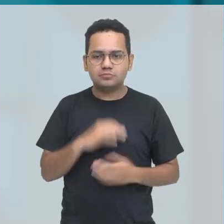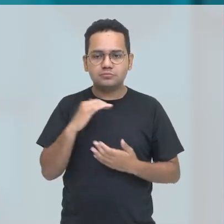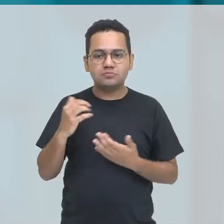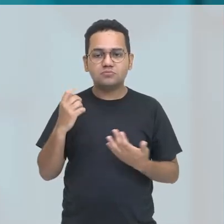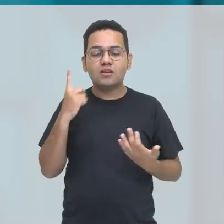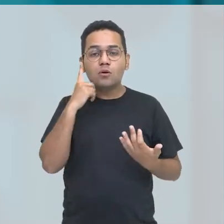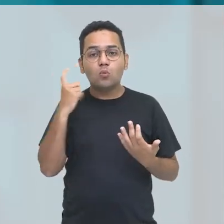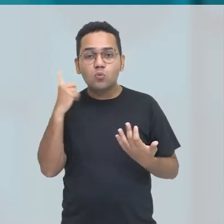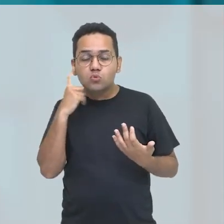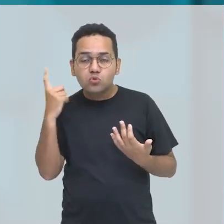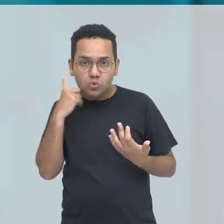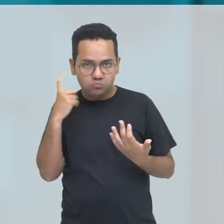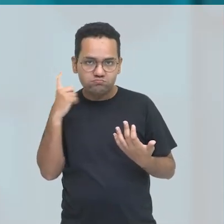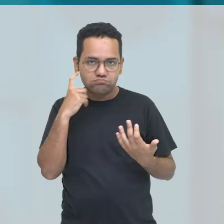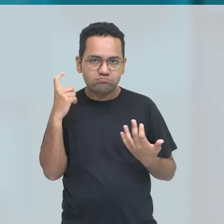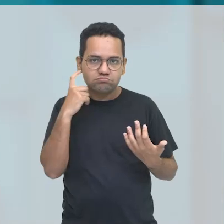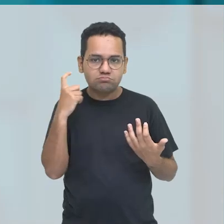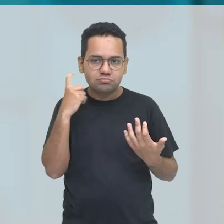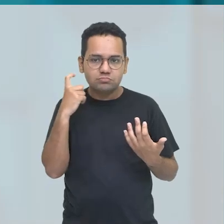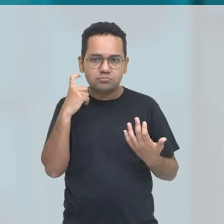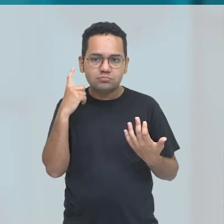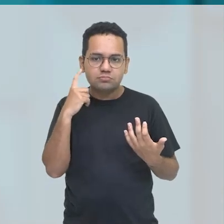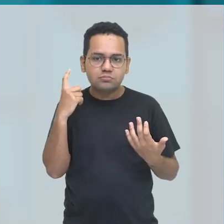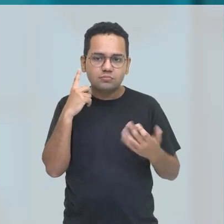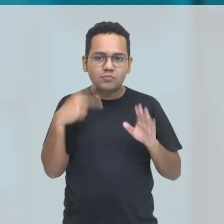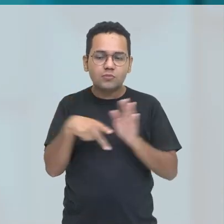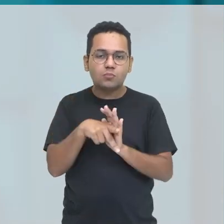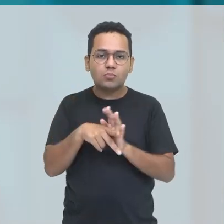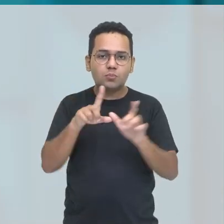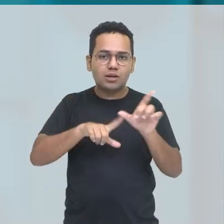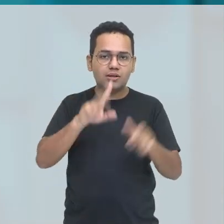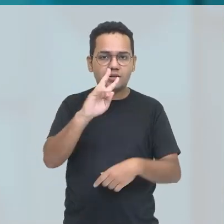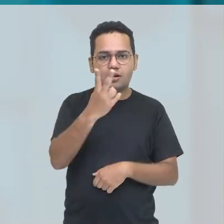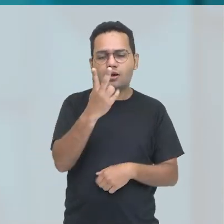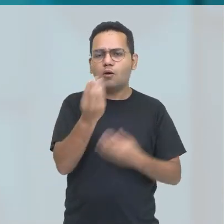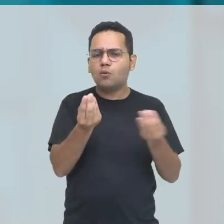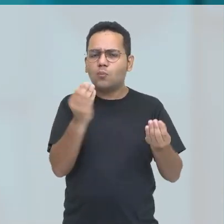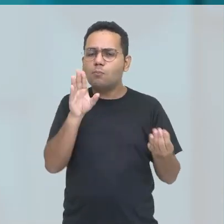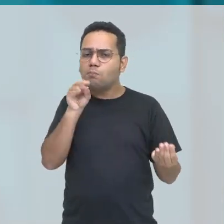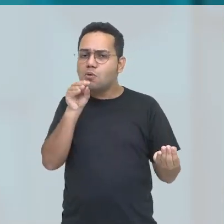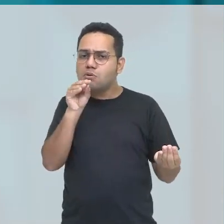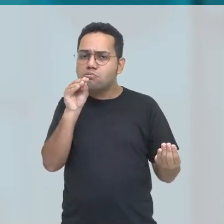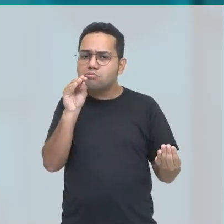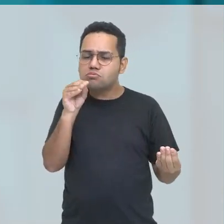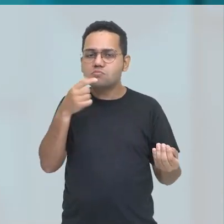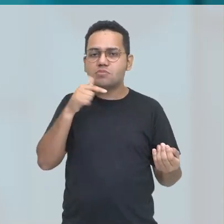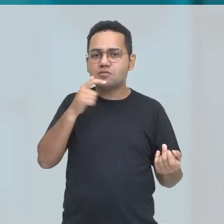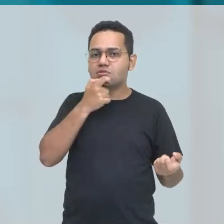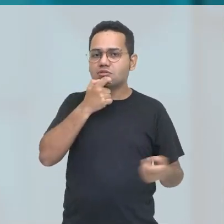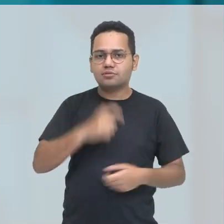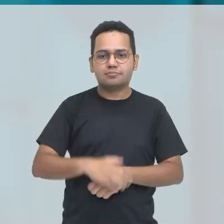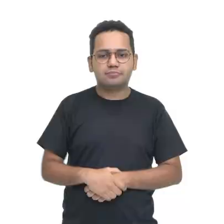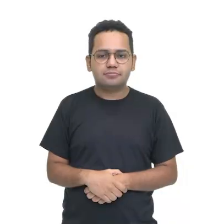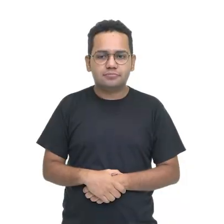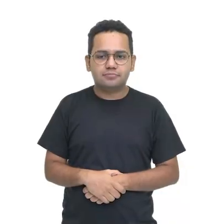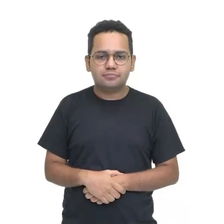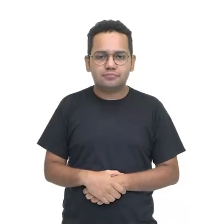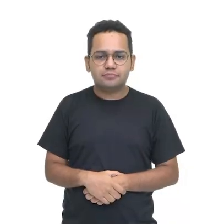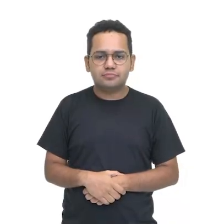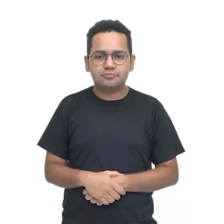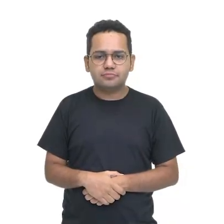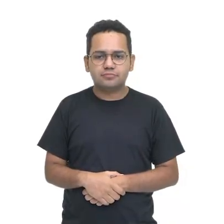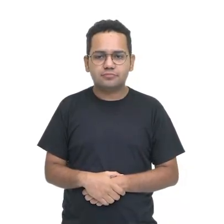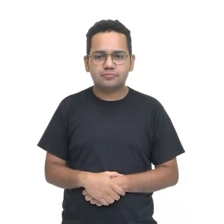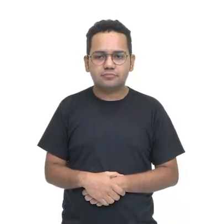H no meio das palavras ou então no início, né? Como é que é pronunciado essa letra em língua inglesa? Acompanhe.